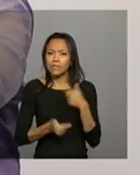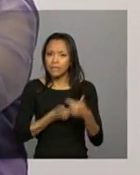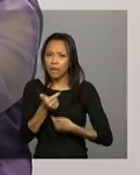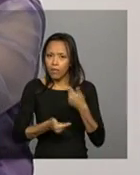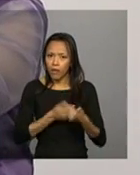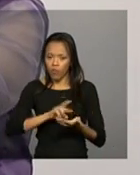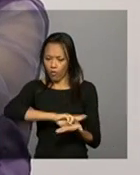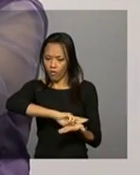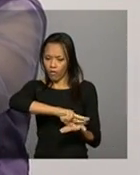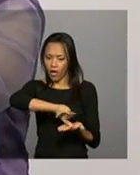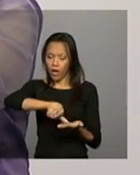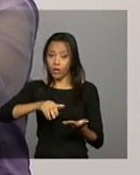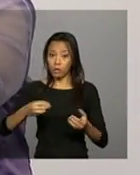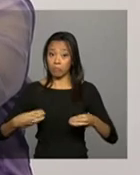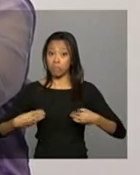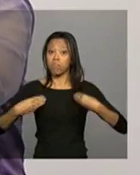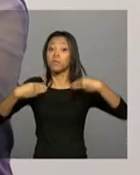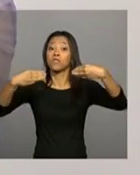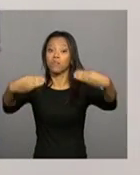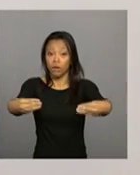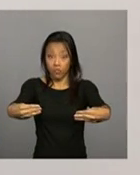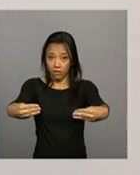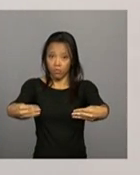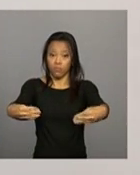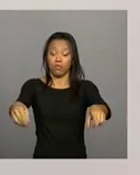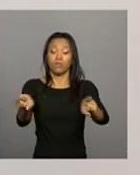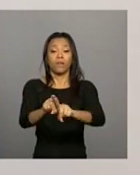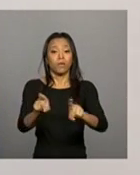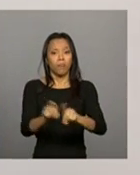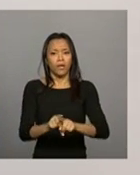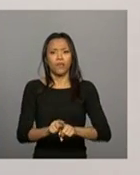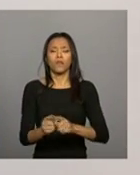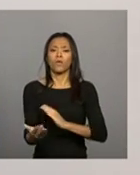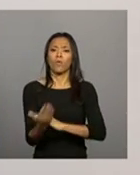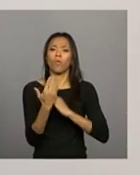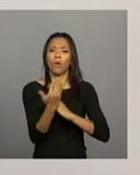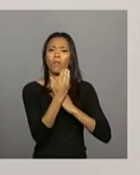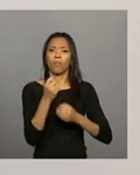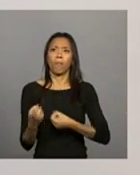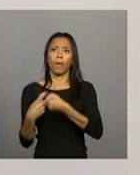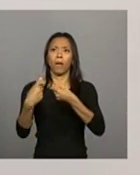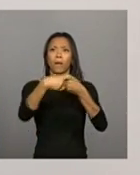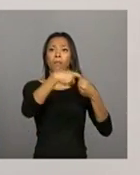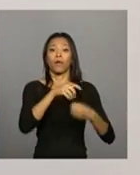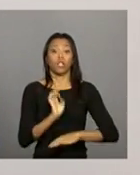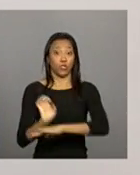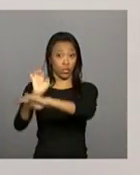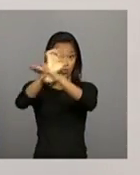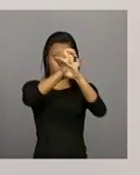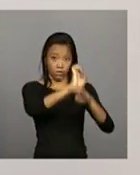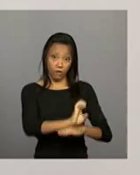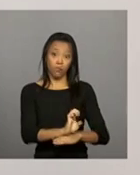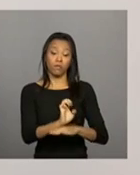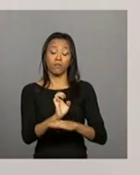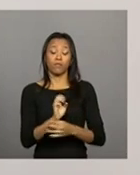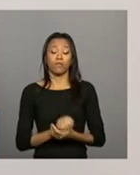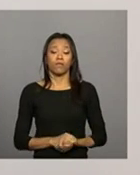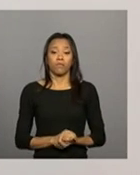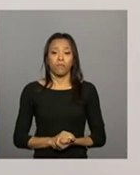interministerial, um trabalho interfederativo, um trabalho